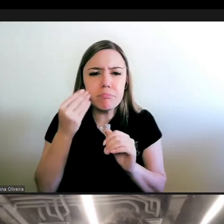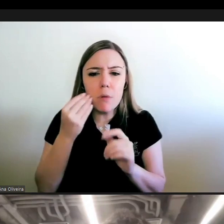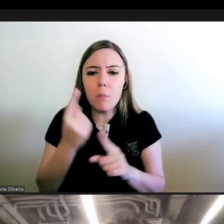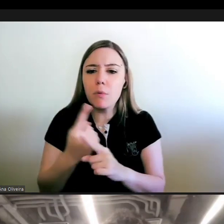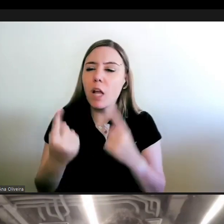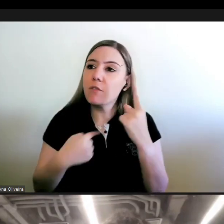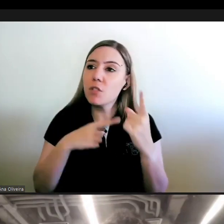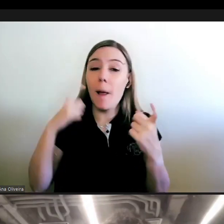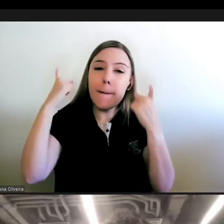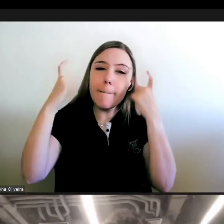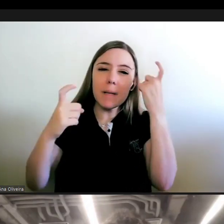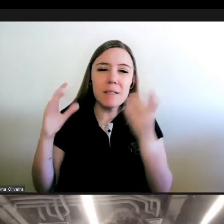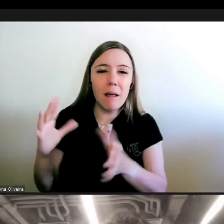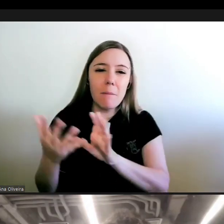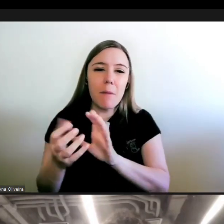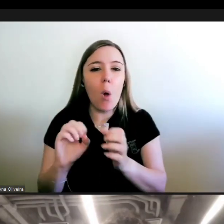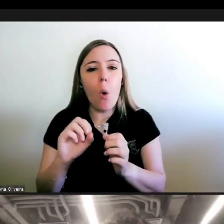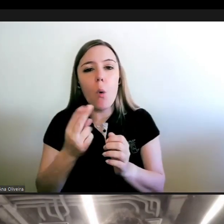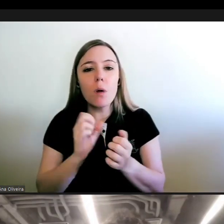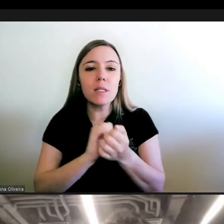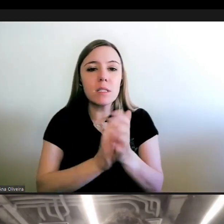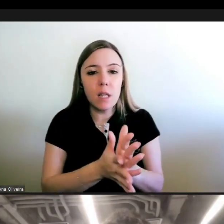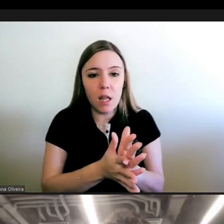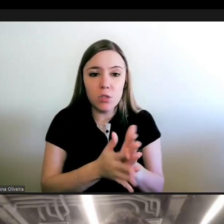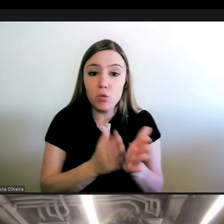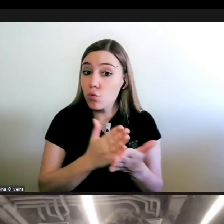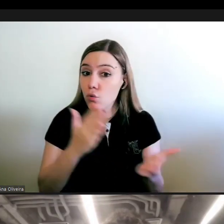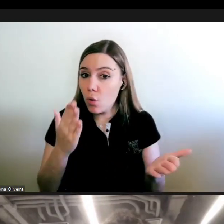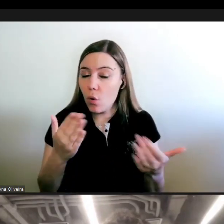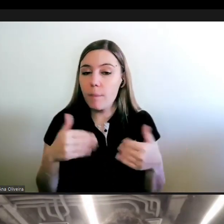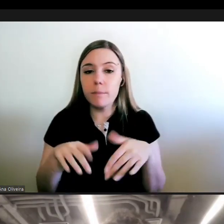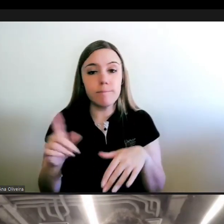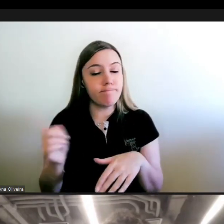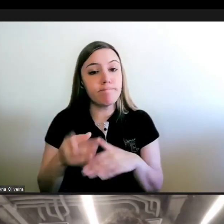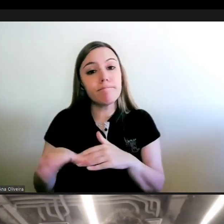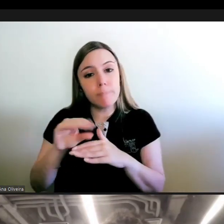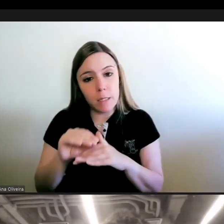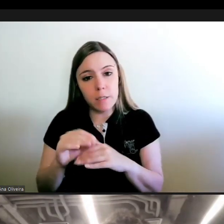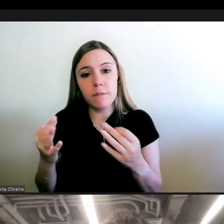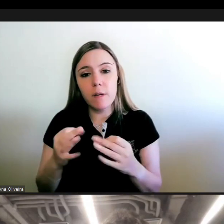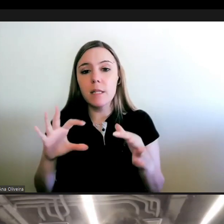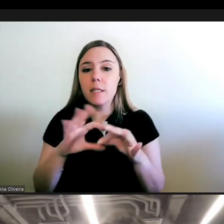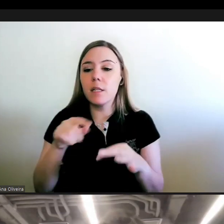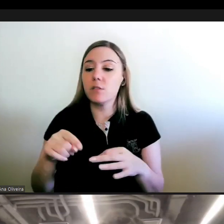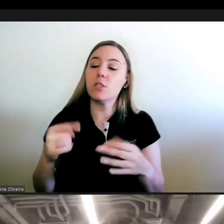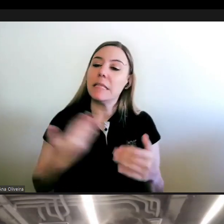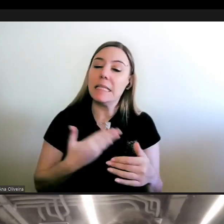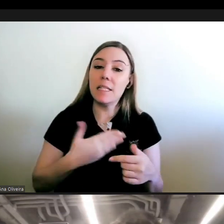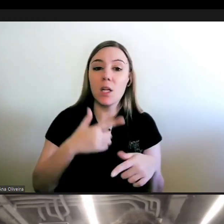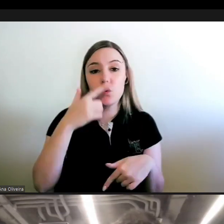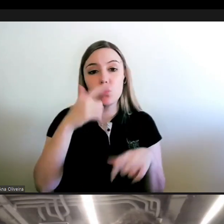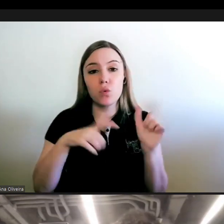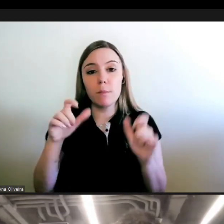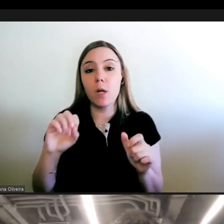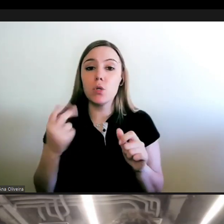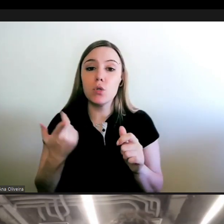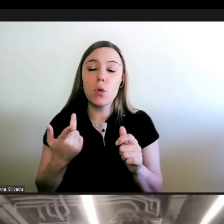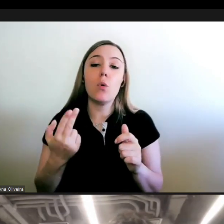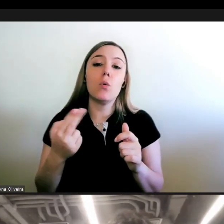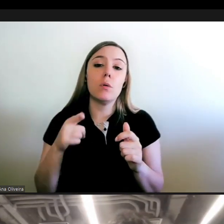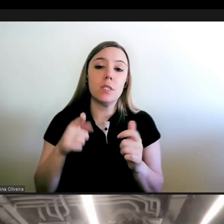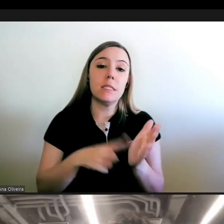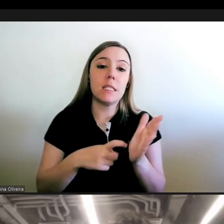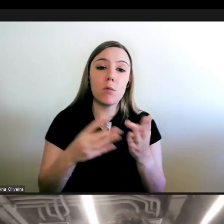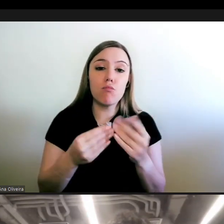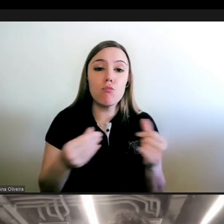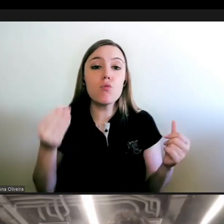verde e pelo reciclar. Ora, relativamente a esta questão dos direitos humanos e da sustentabilidade, eu acho que, acima de tudo, o que nós